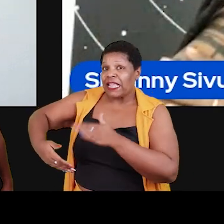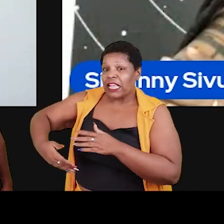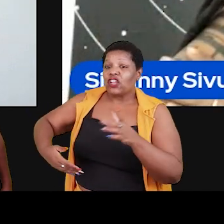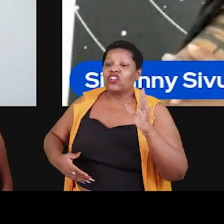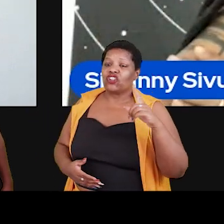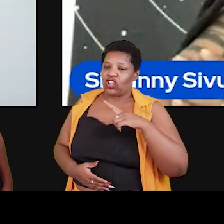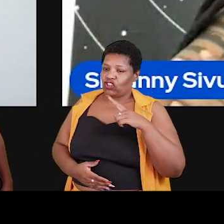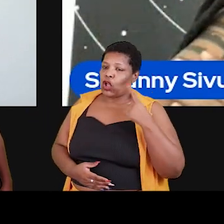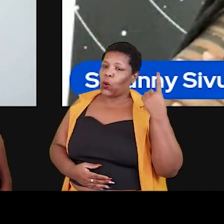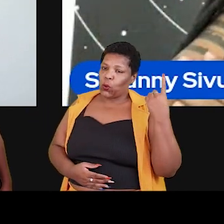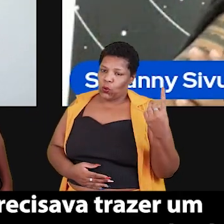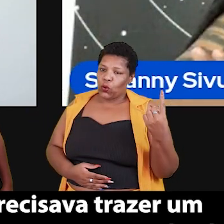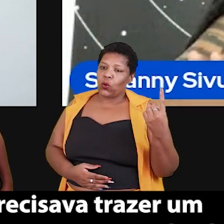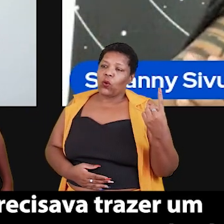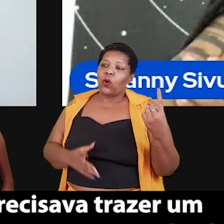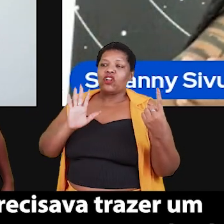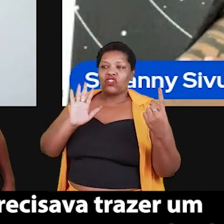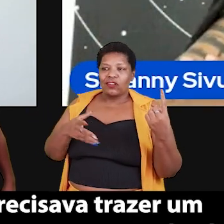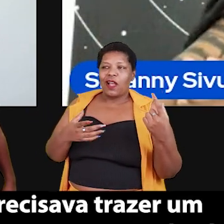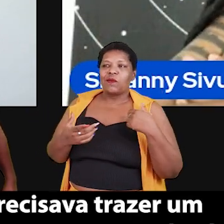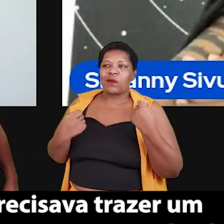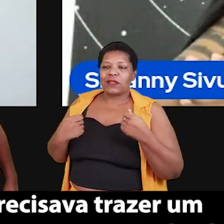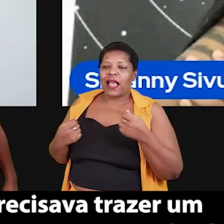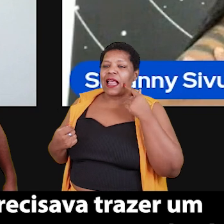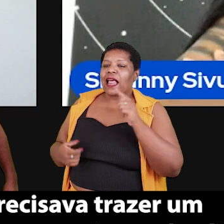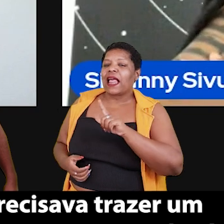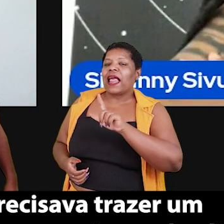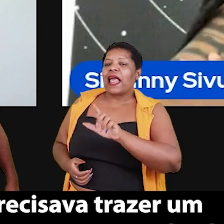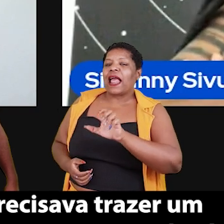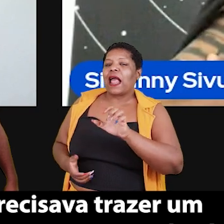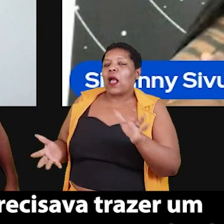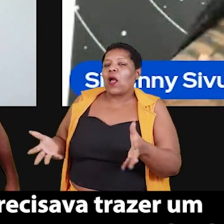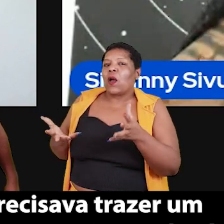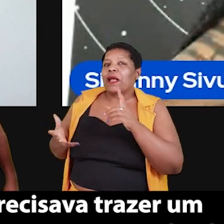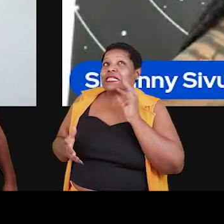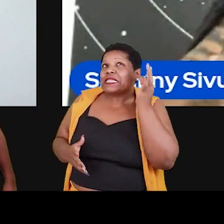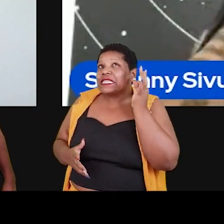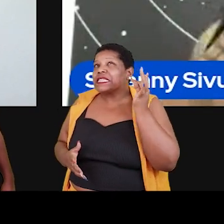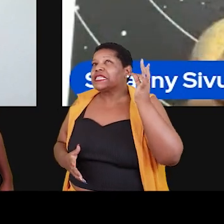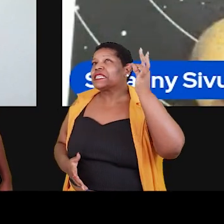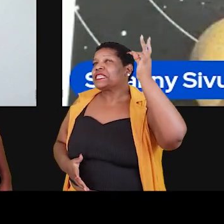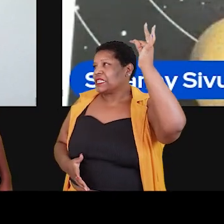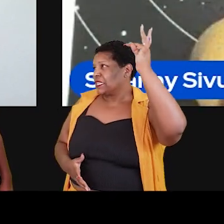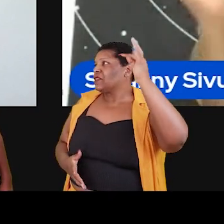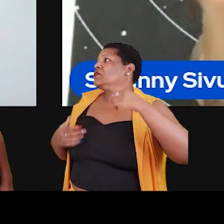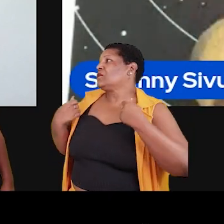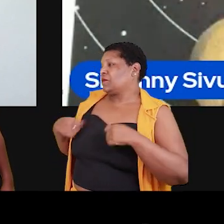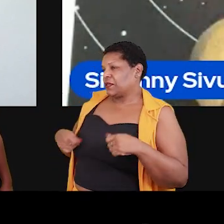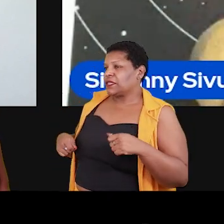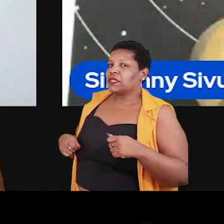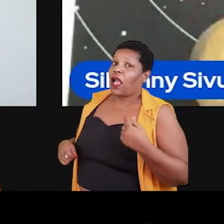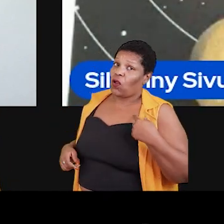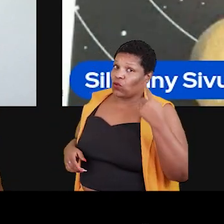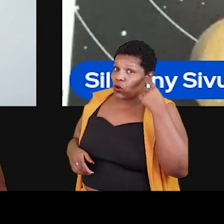rum no setup, mas eu precisava trazer um lé, um atabaque mais agudo ali. Então eu